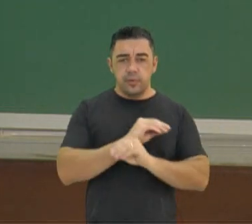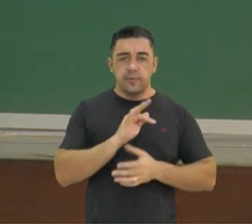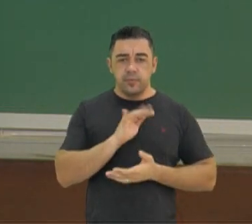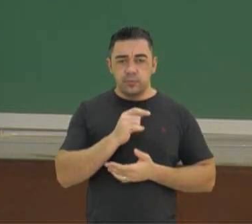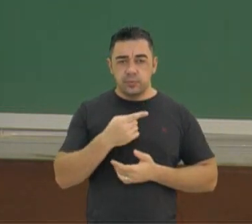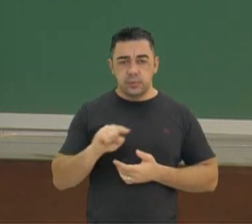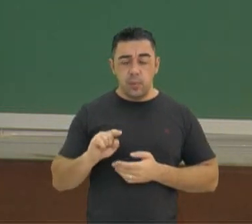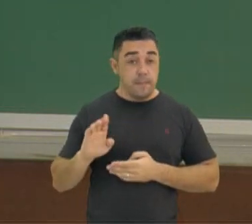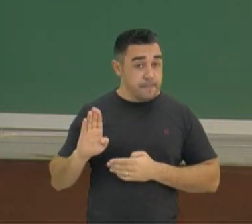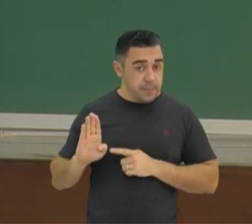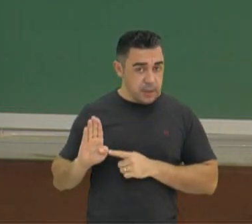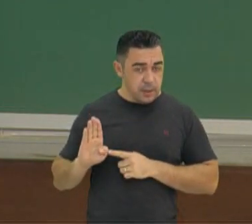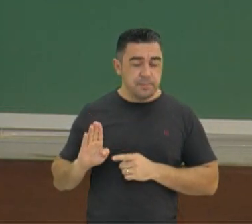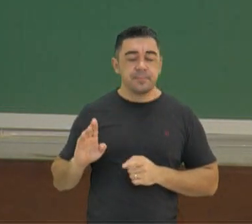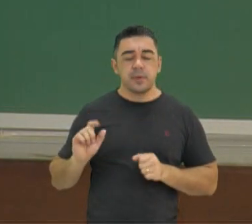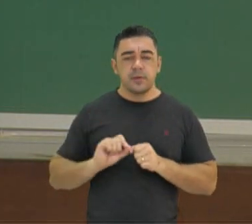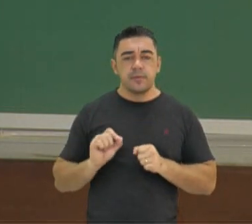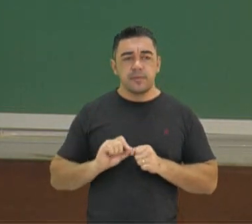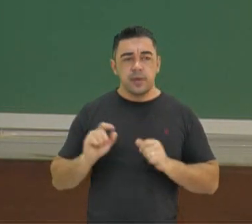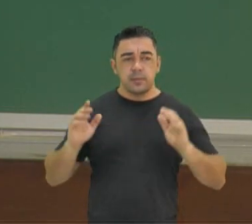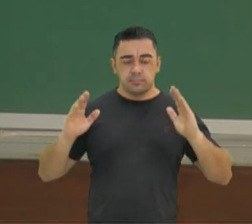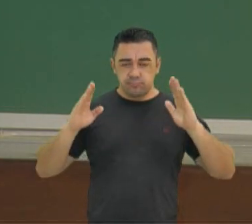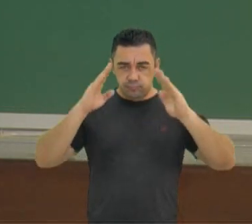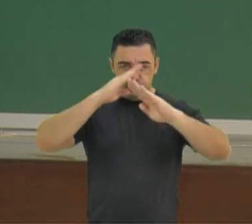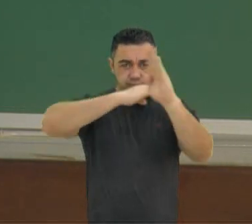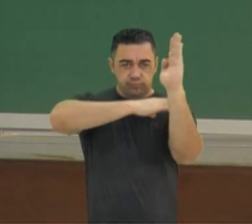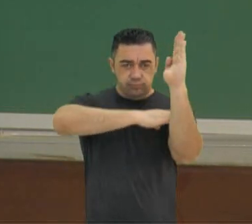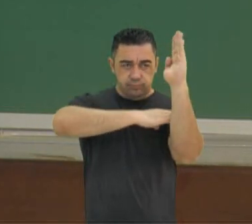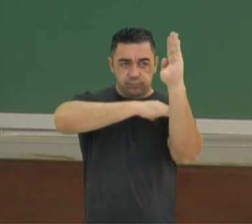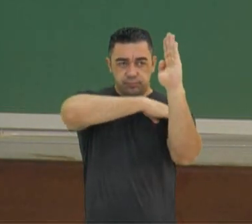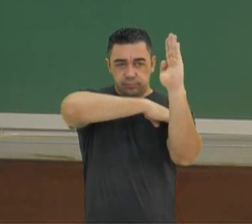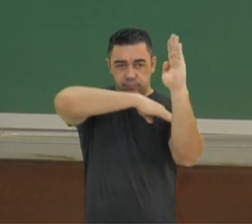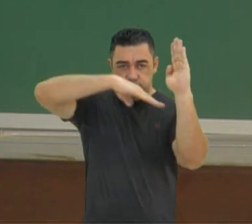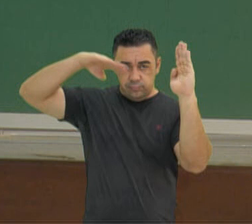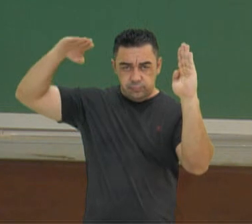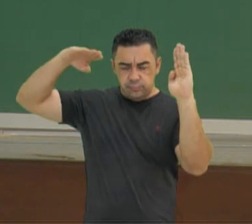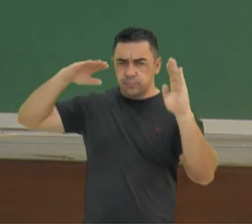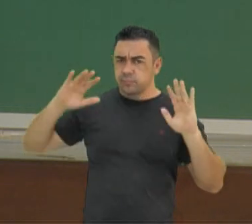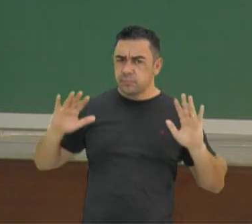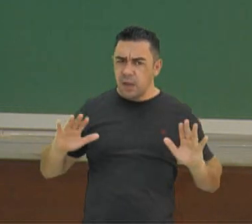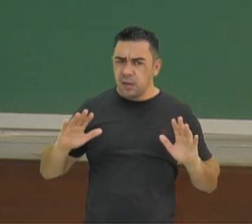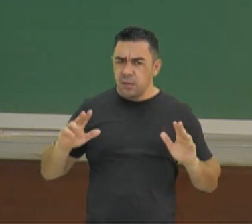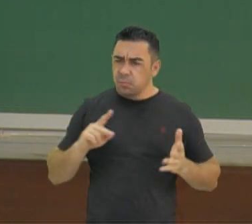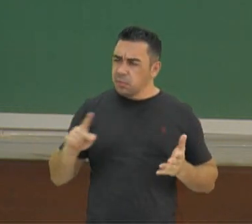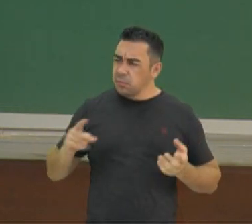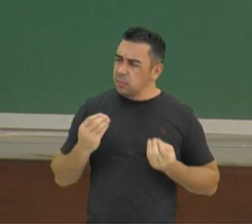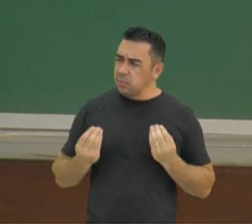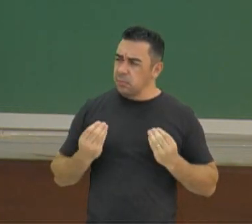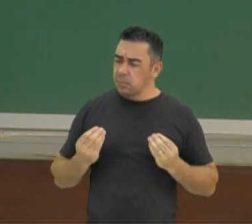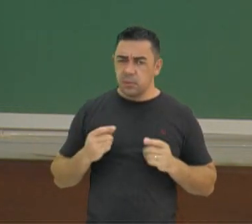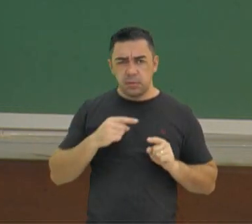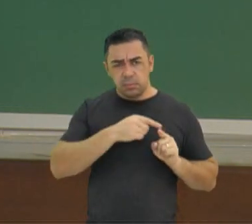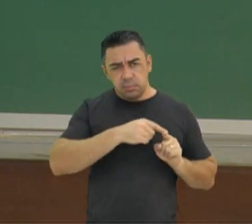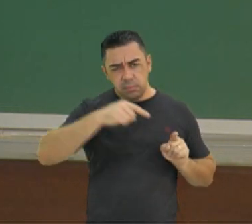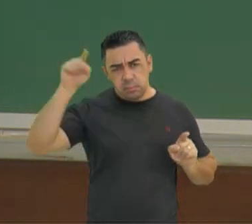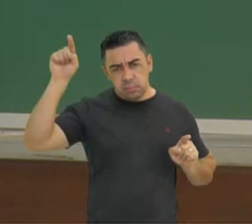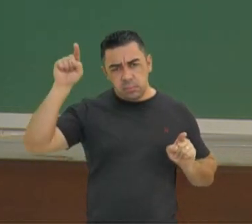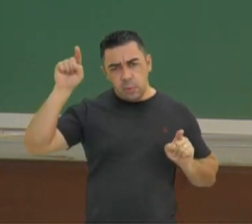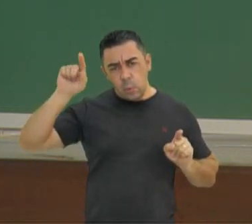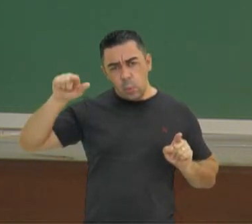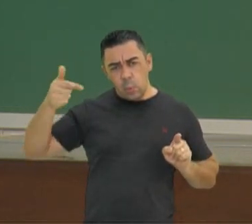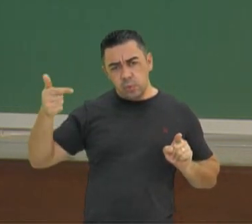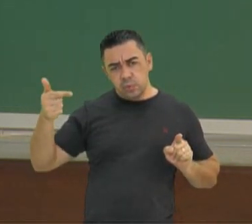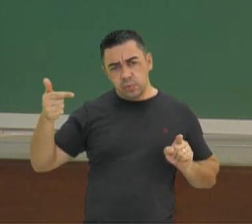de função B e representei ela também no plano cartesiano. Mas professor, essa função aí, por que ela está num outro